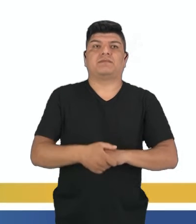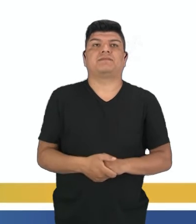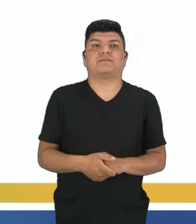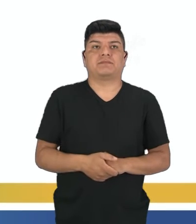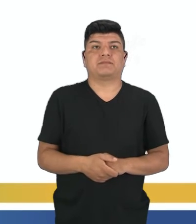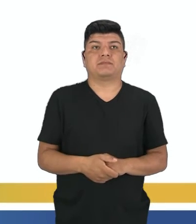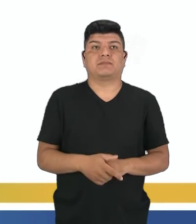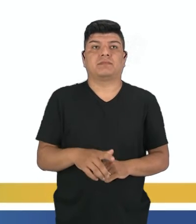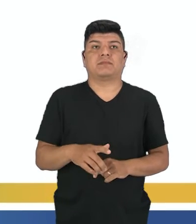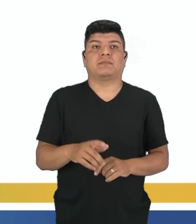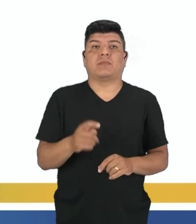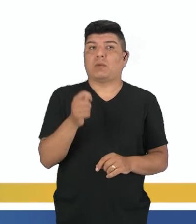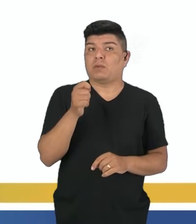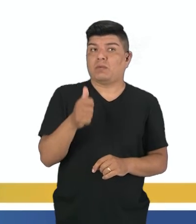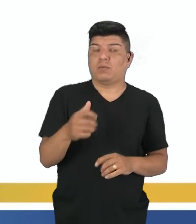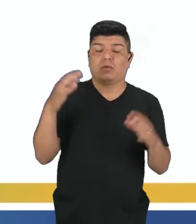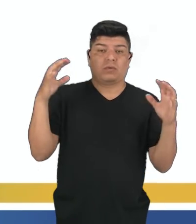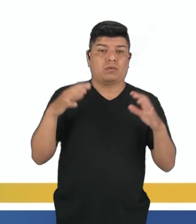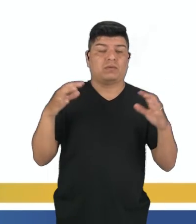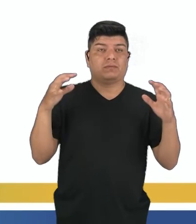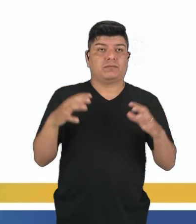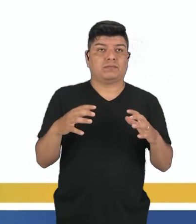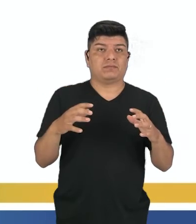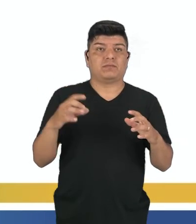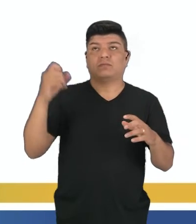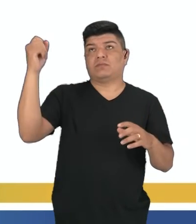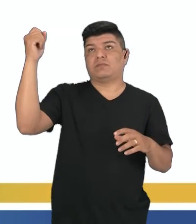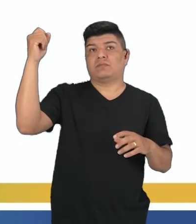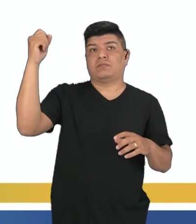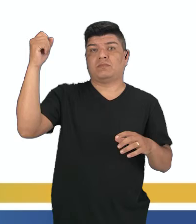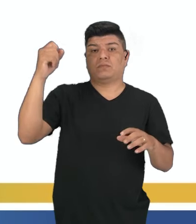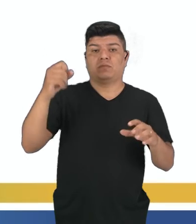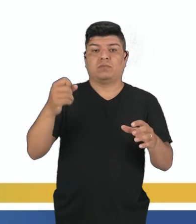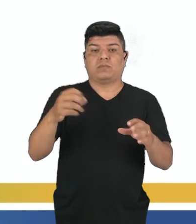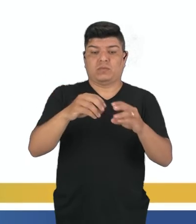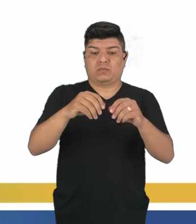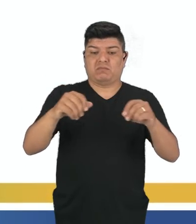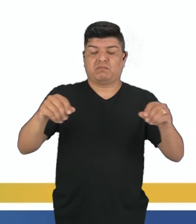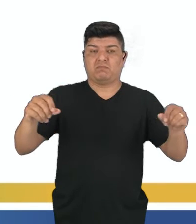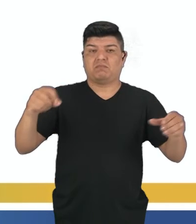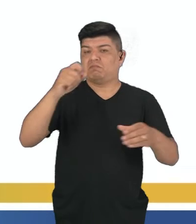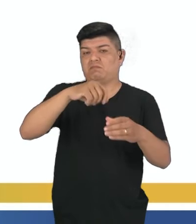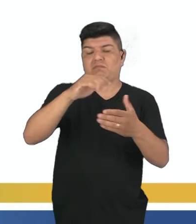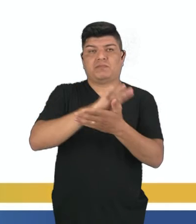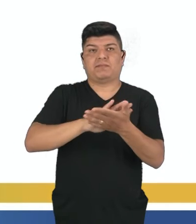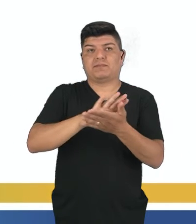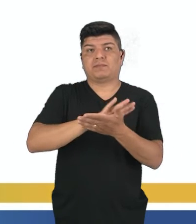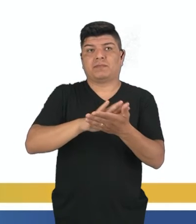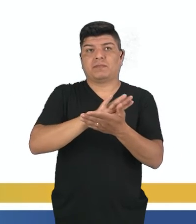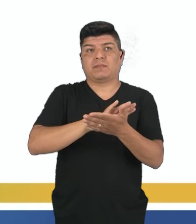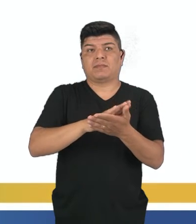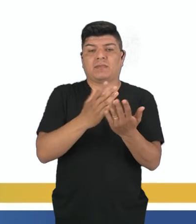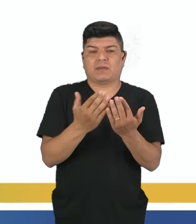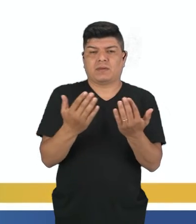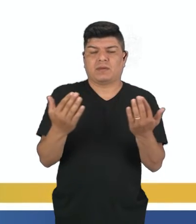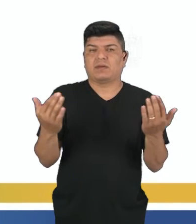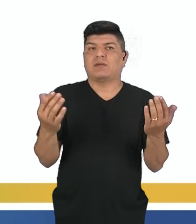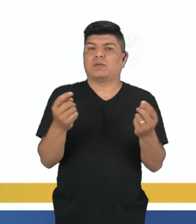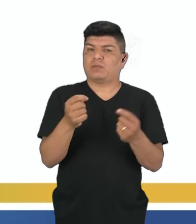noite. Pouca chuva, solo pouco fértil e a vegetação com gramíneas e